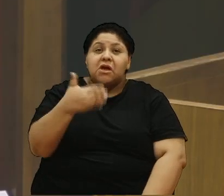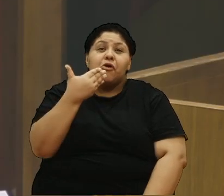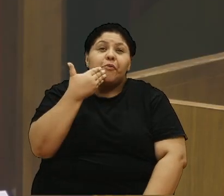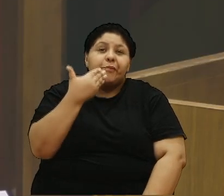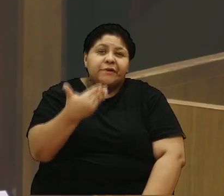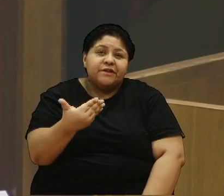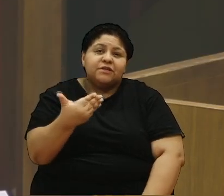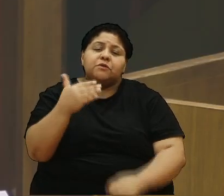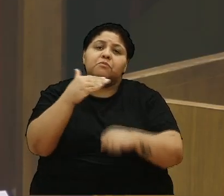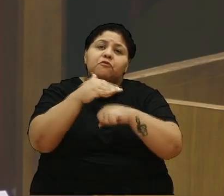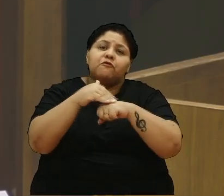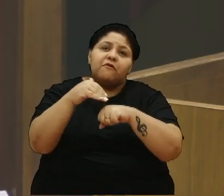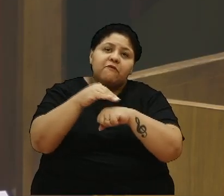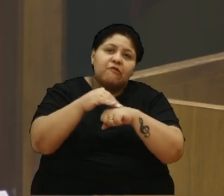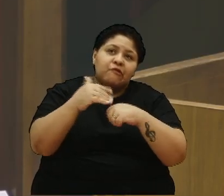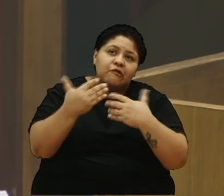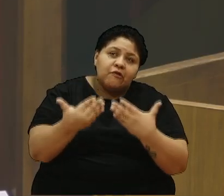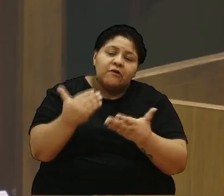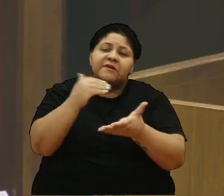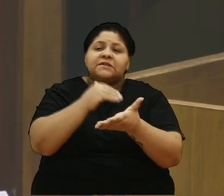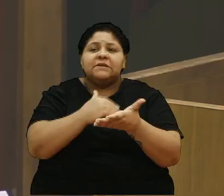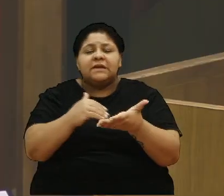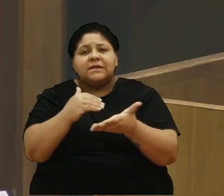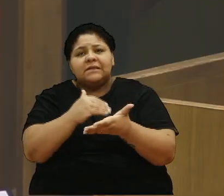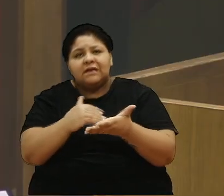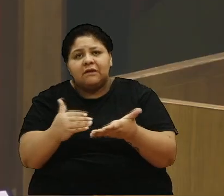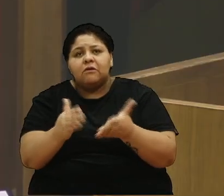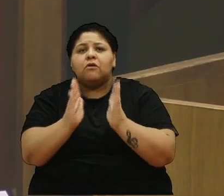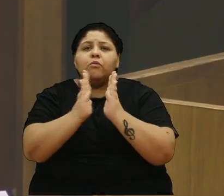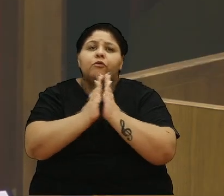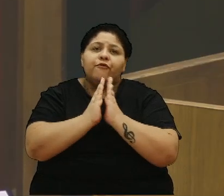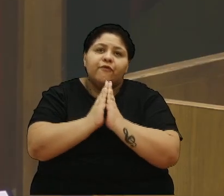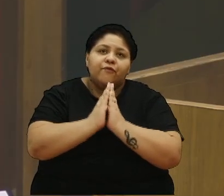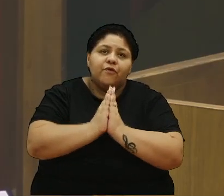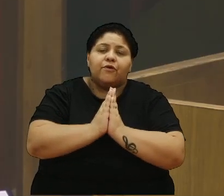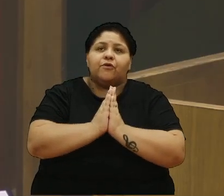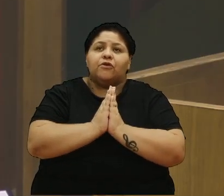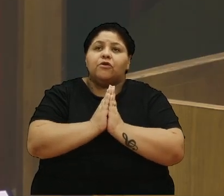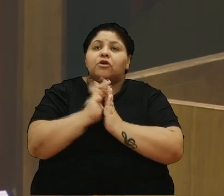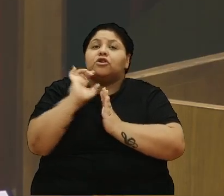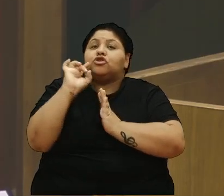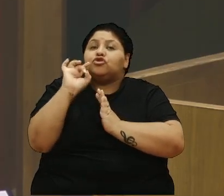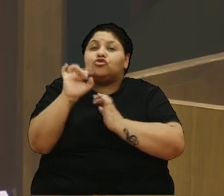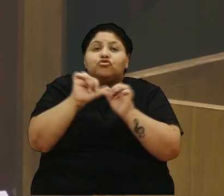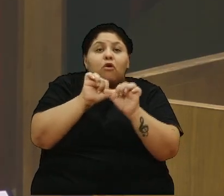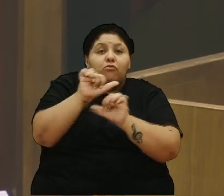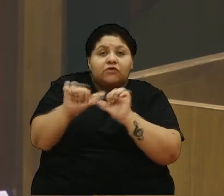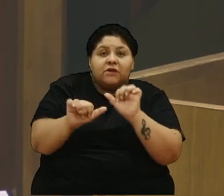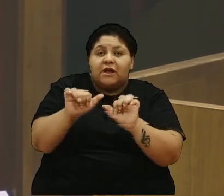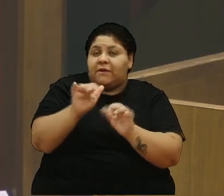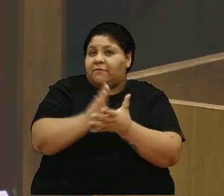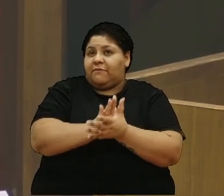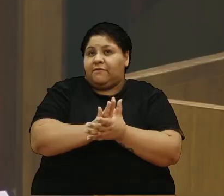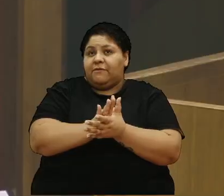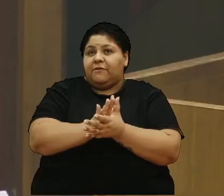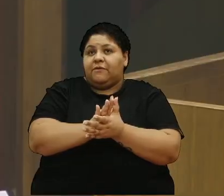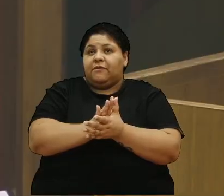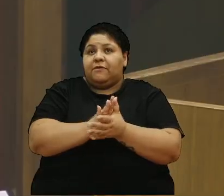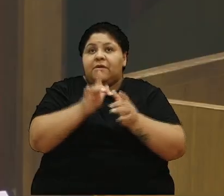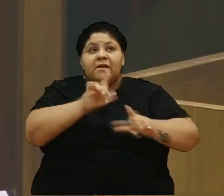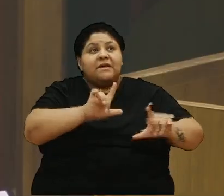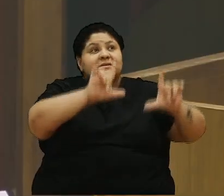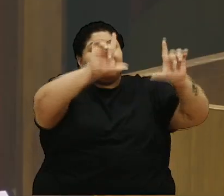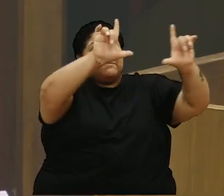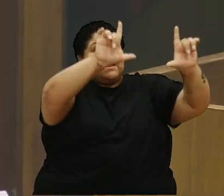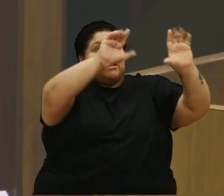com gentileza, secretário, por favor, é só mudar um exemplo, é só mudar essa placa de lugar,